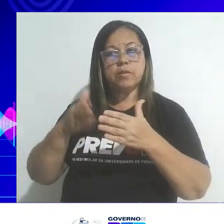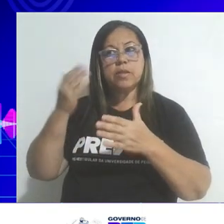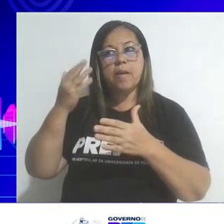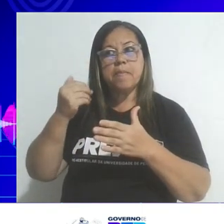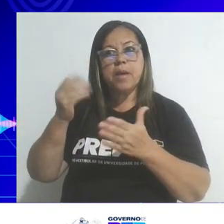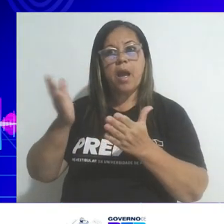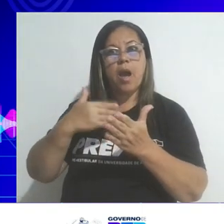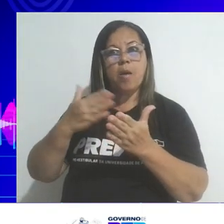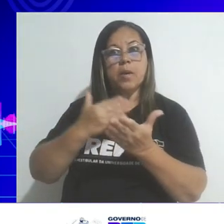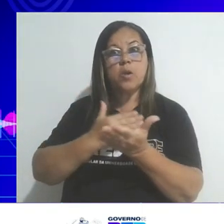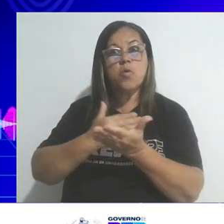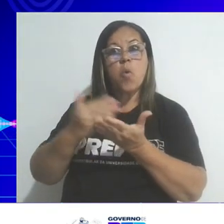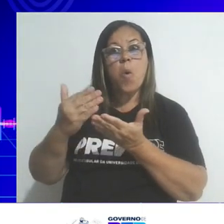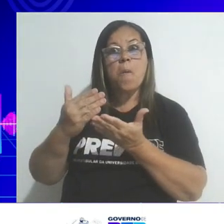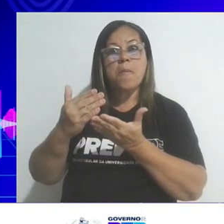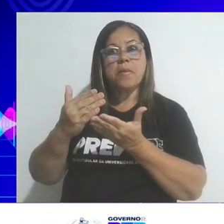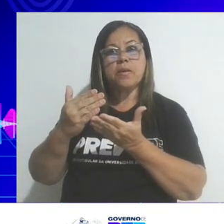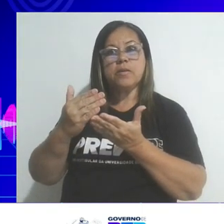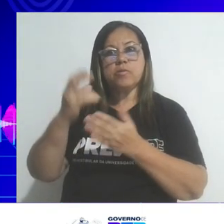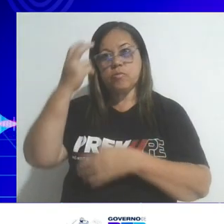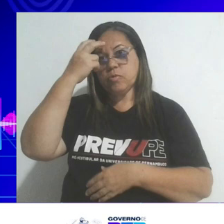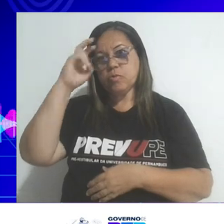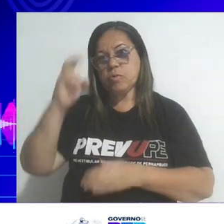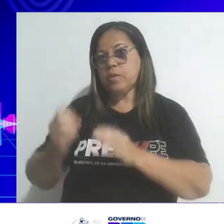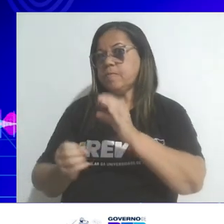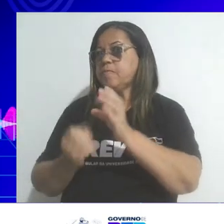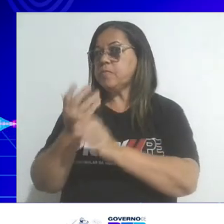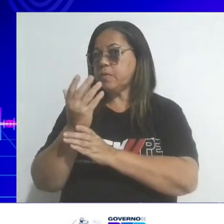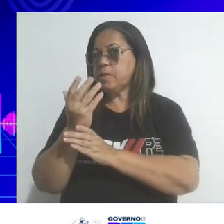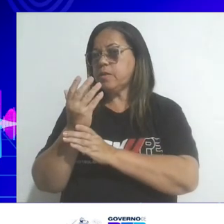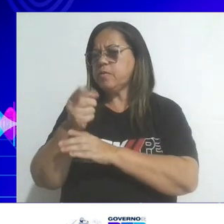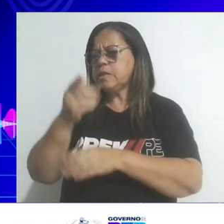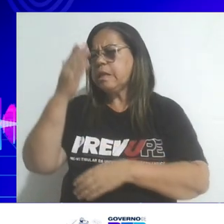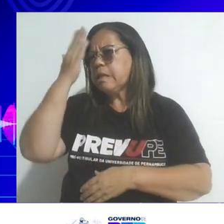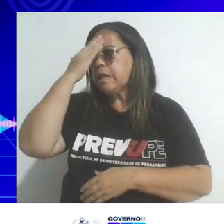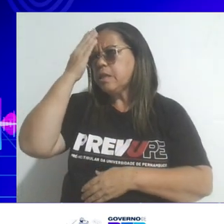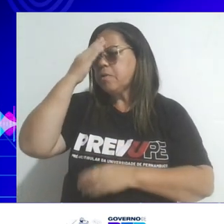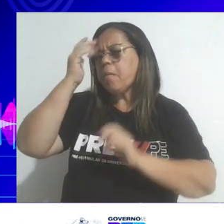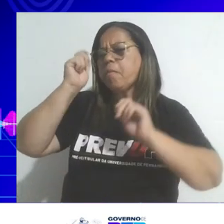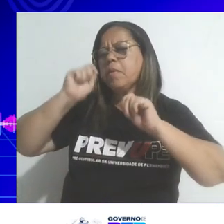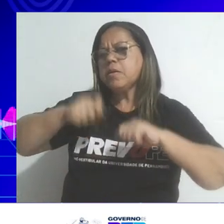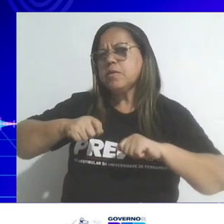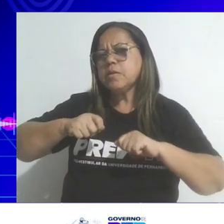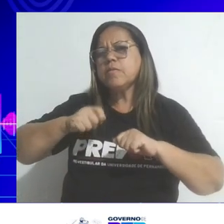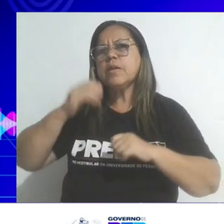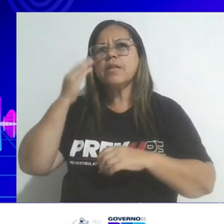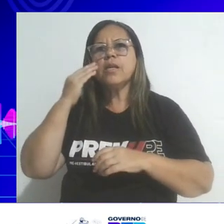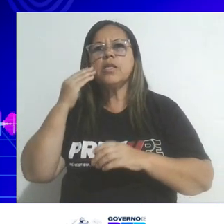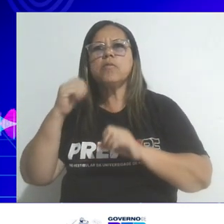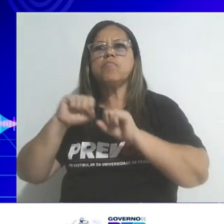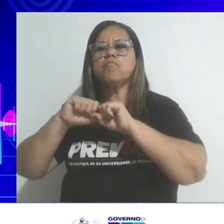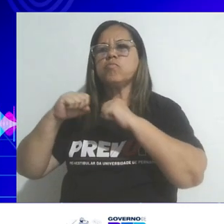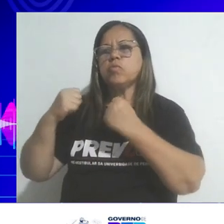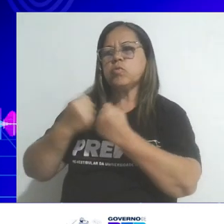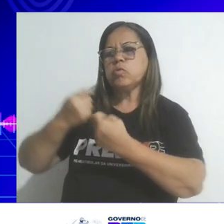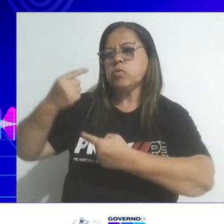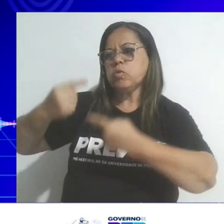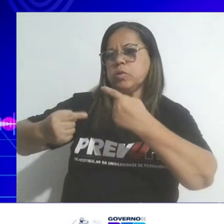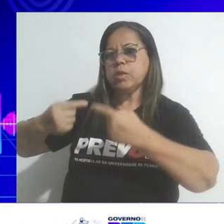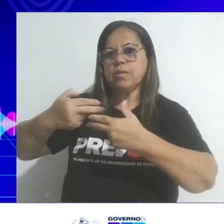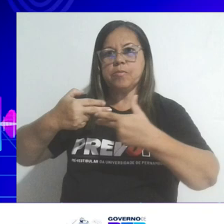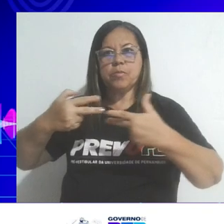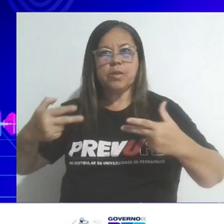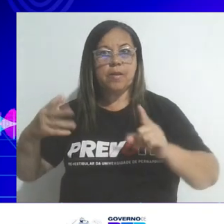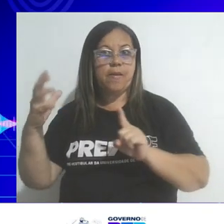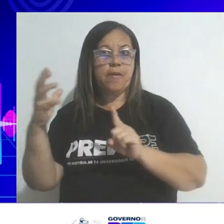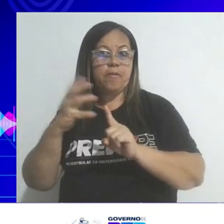do contexto histórico cultural em que foi concebida esse entendimento permite Enxergar como fatores sociais e políticos influenciaram